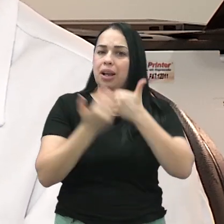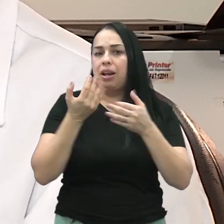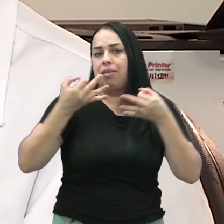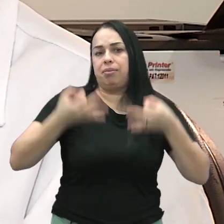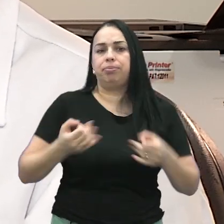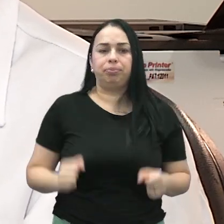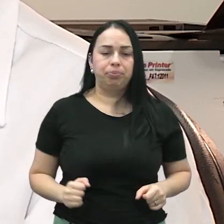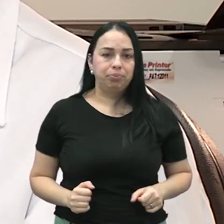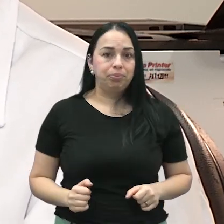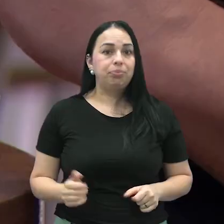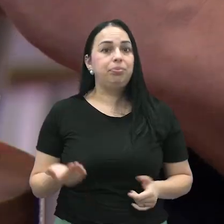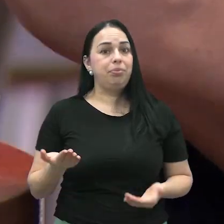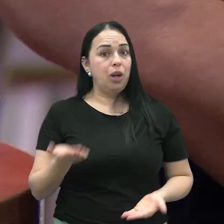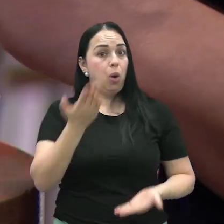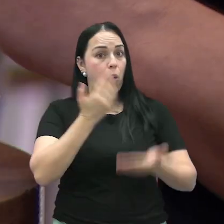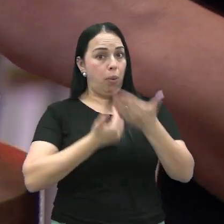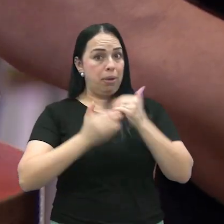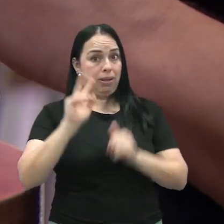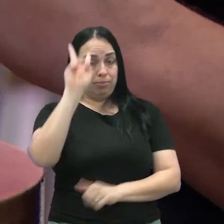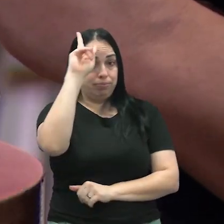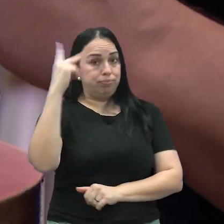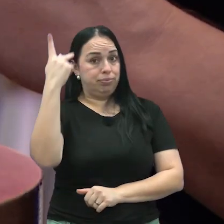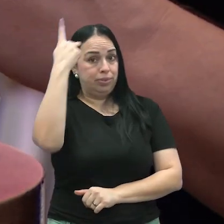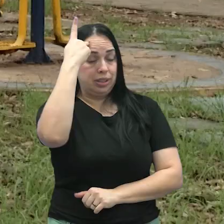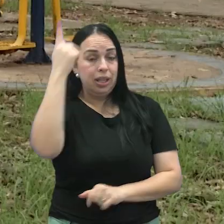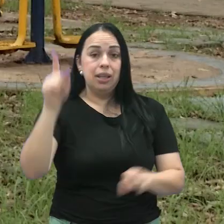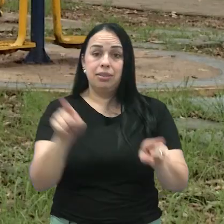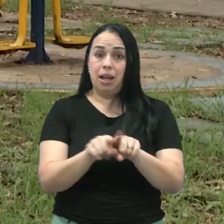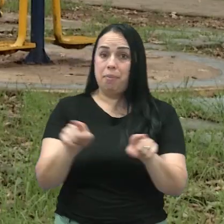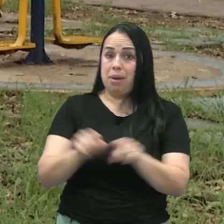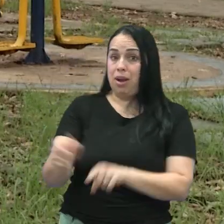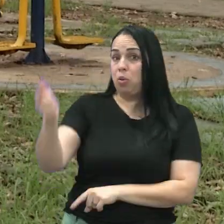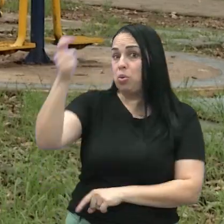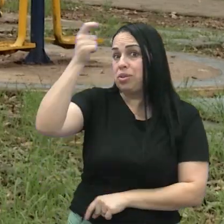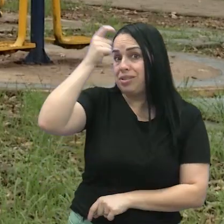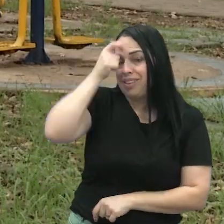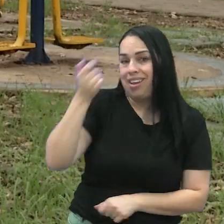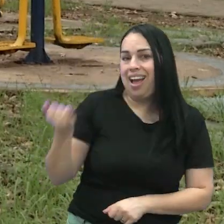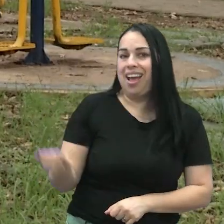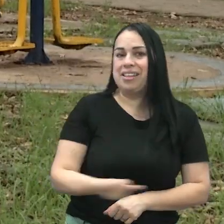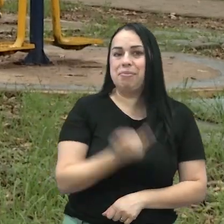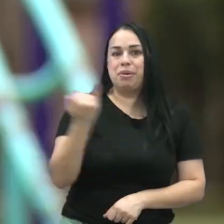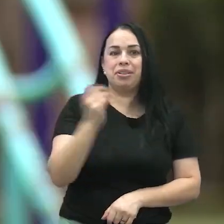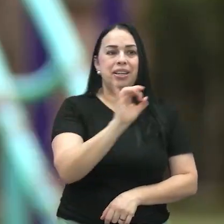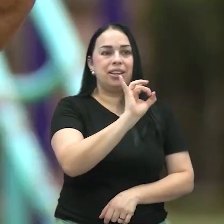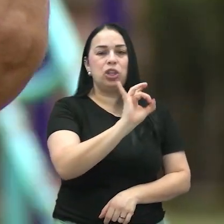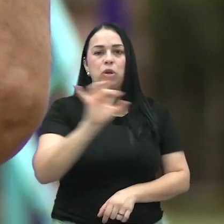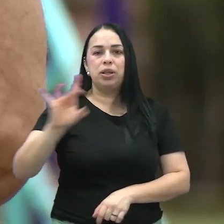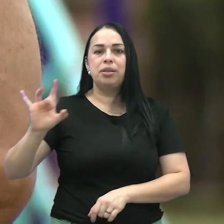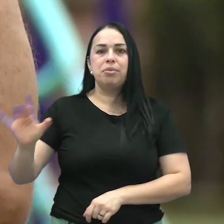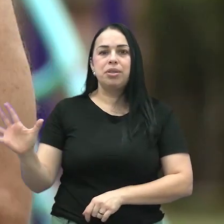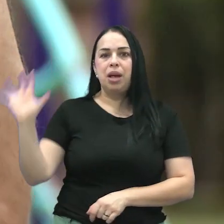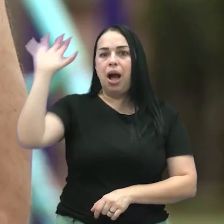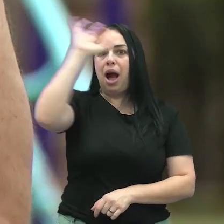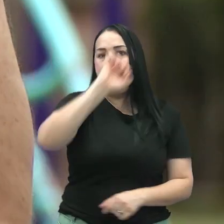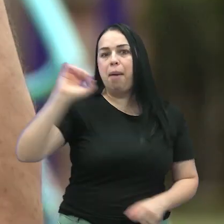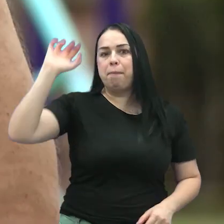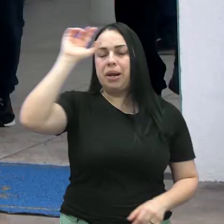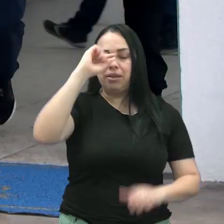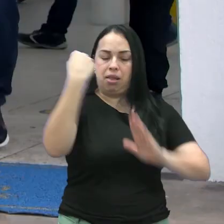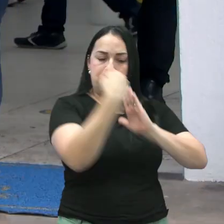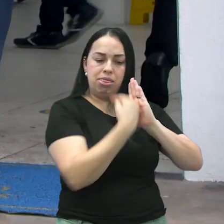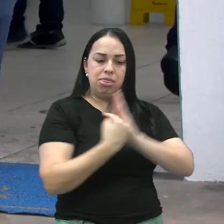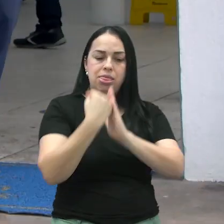tem uma alimentação mais equilibrada. Além da mudança de hábitos, a conscientização também é importante para que cada vez mais as